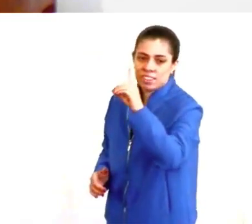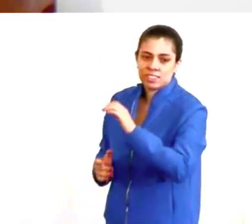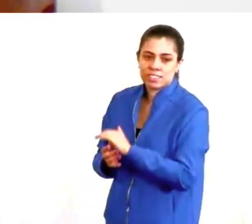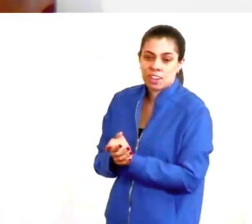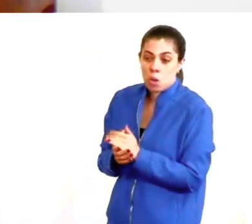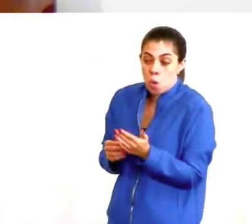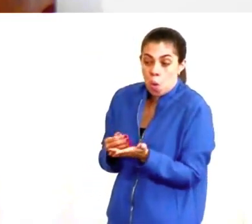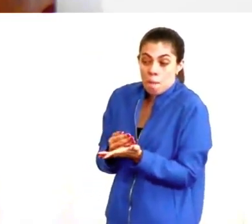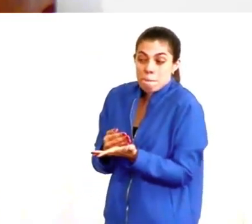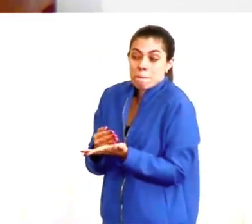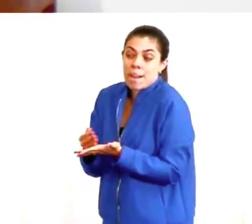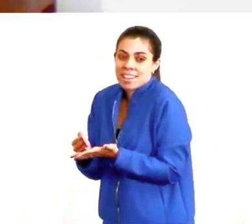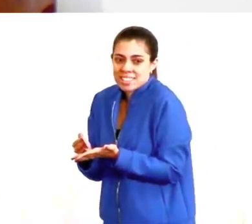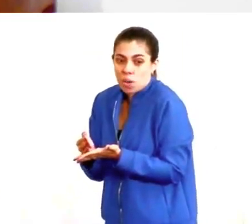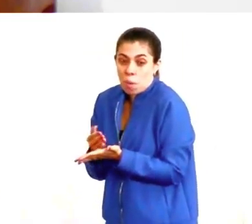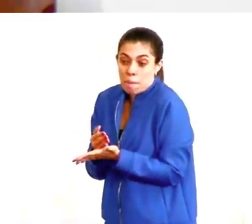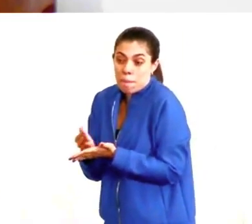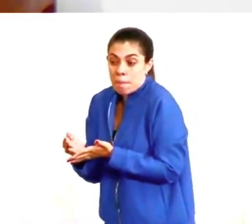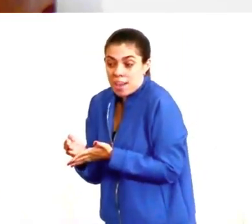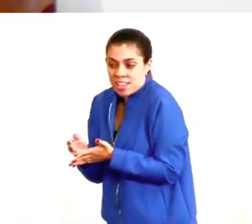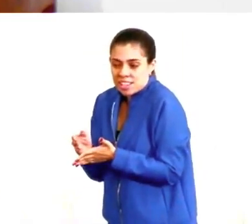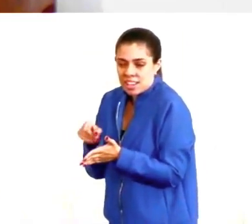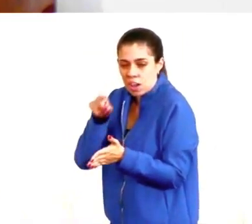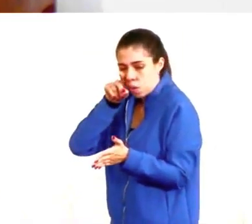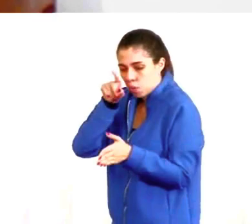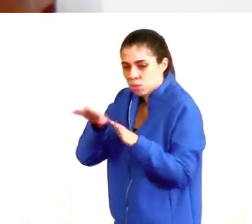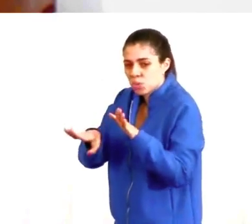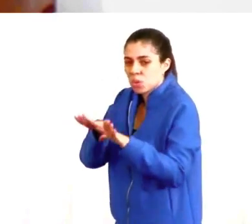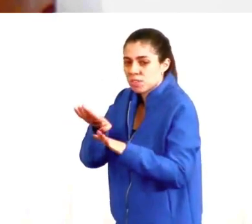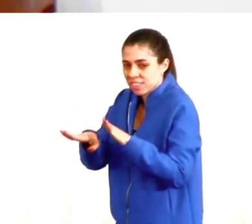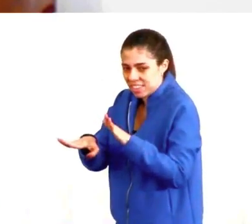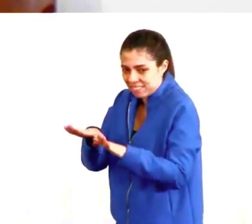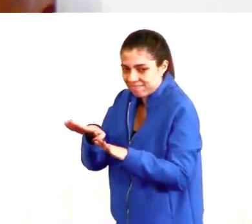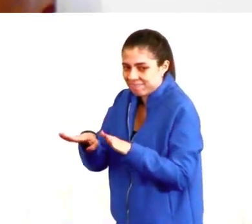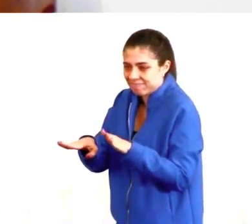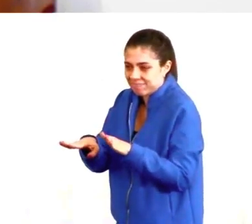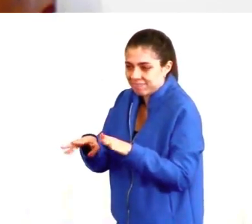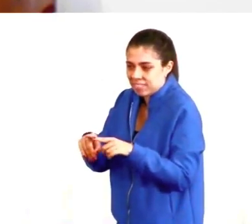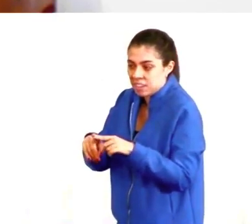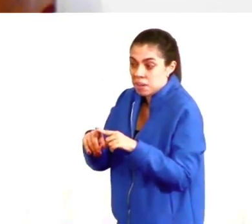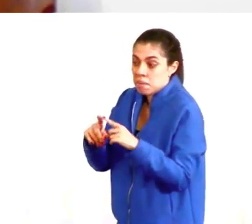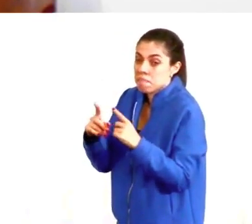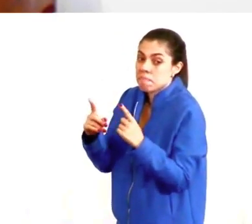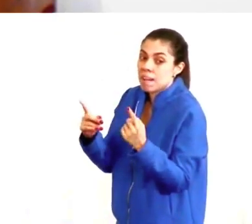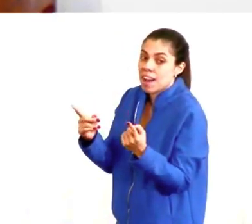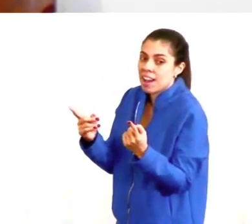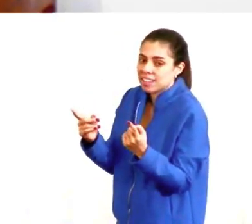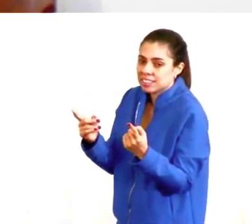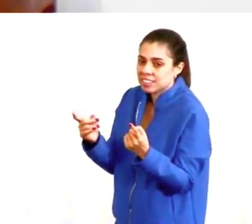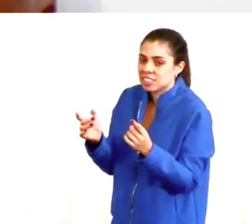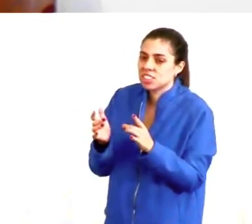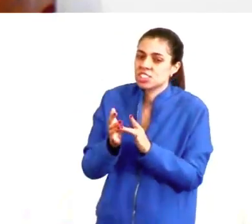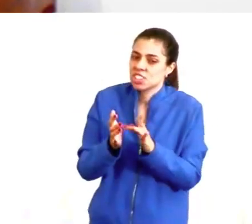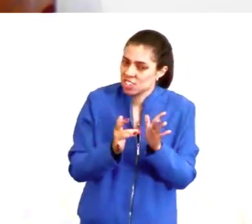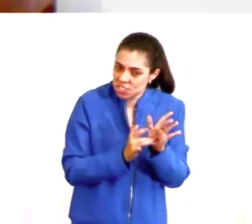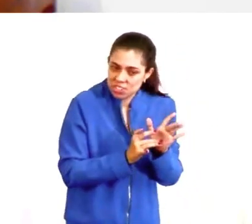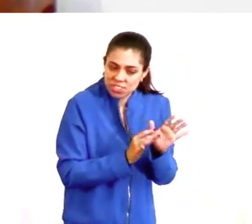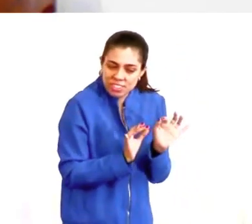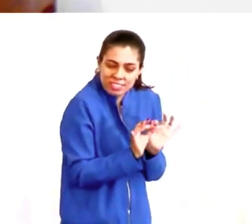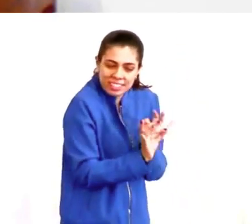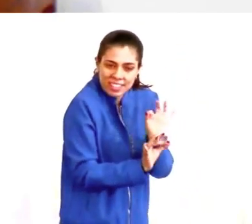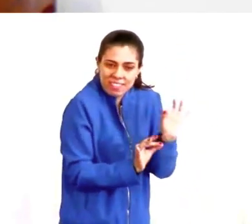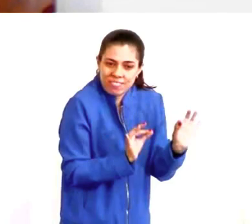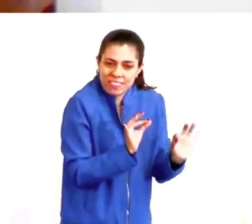a ressurreição trabalha. E então nós temos ali Tomé